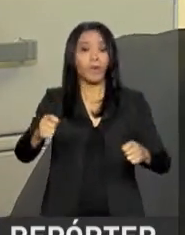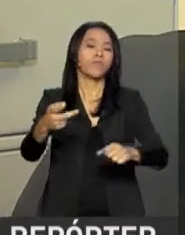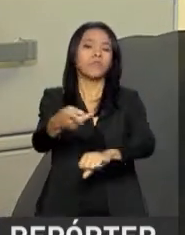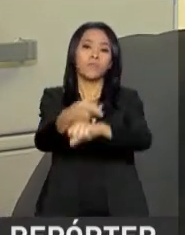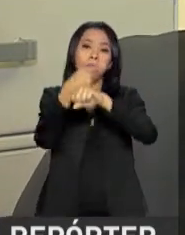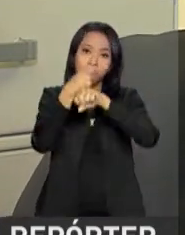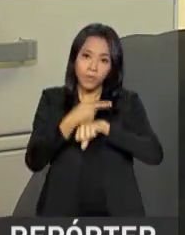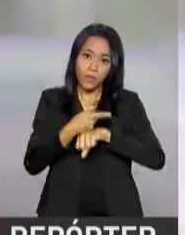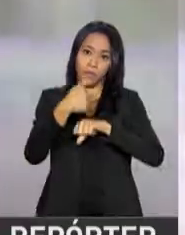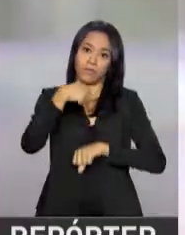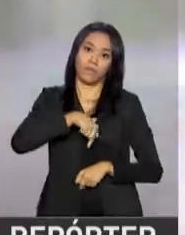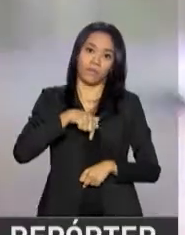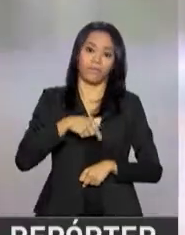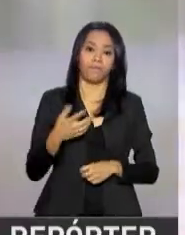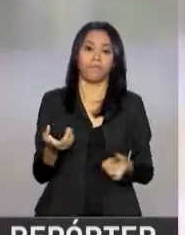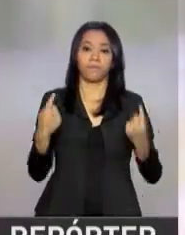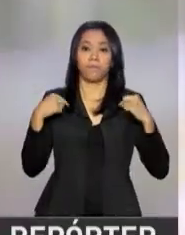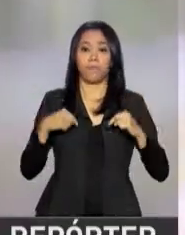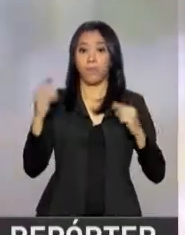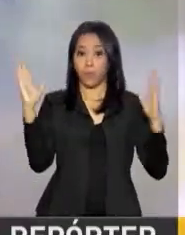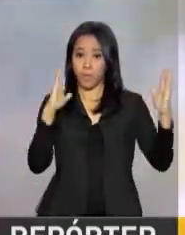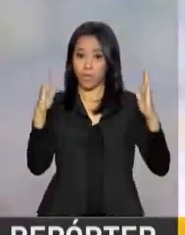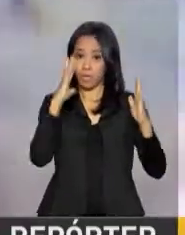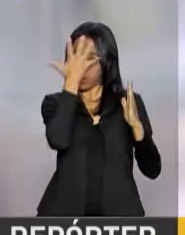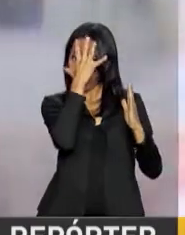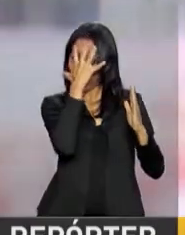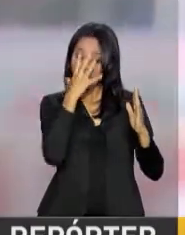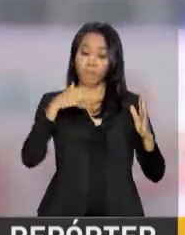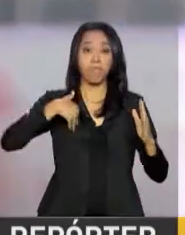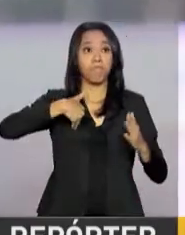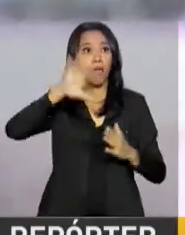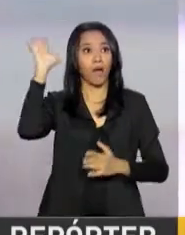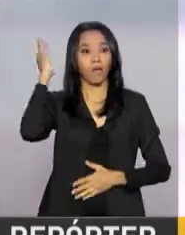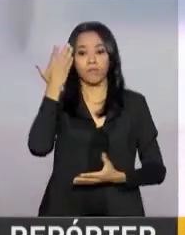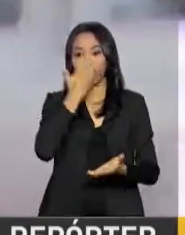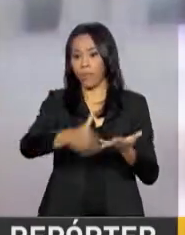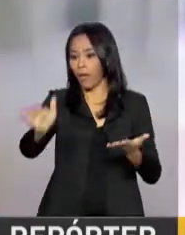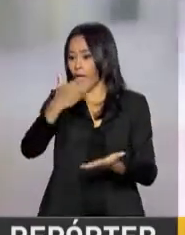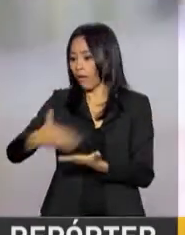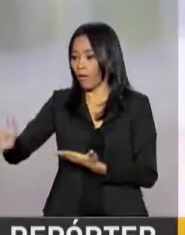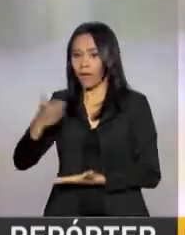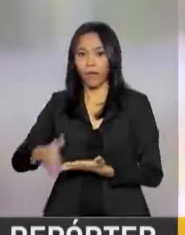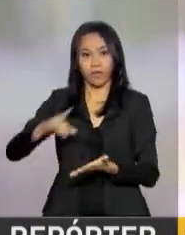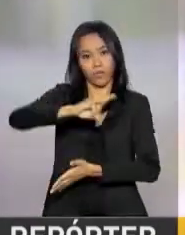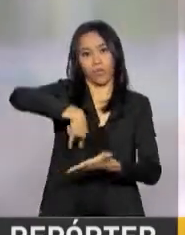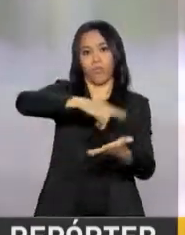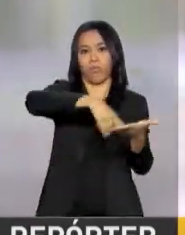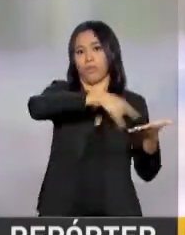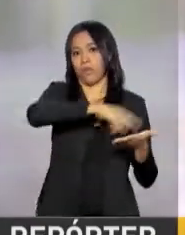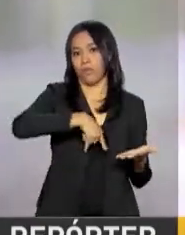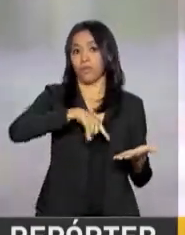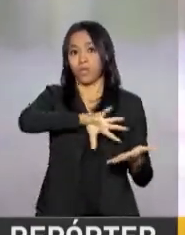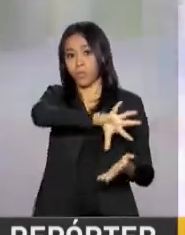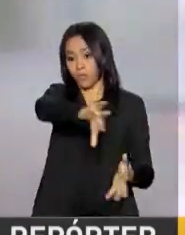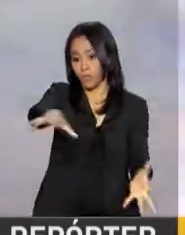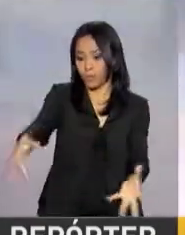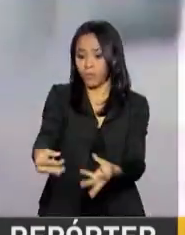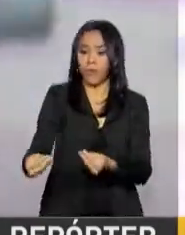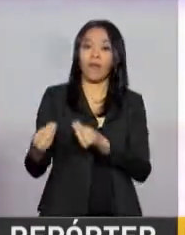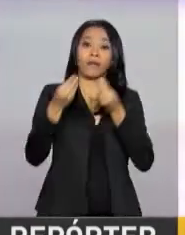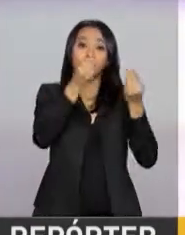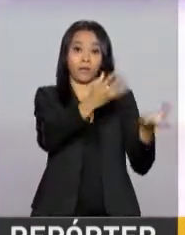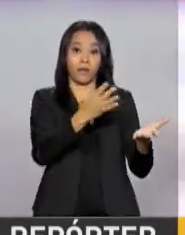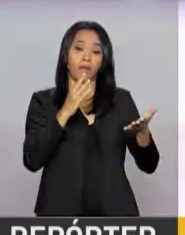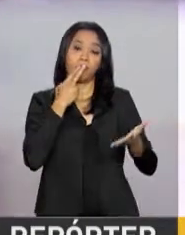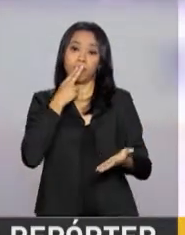venha procurar o carnaval é época do ano em que mais documentos perdidos são entregues nas agências dos correios e para quem